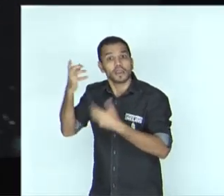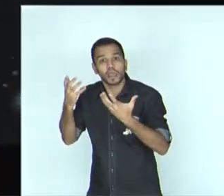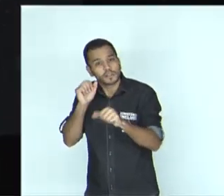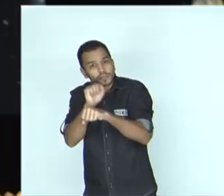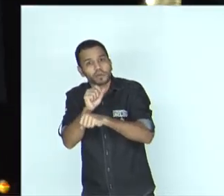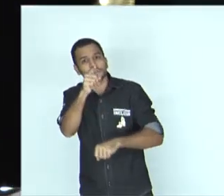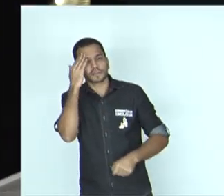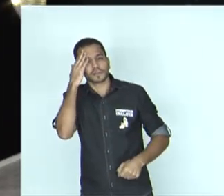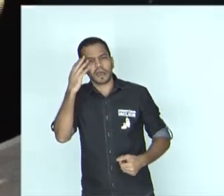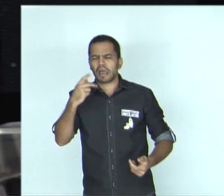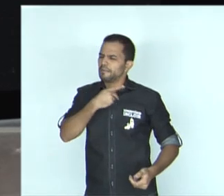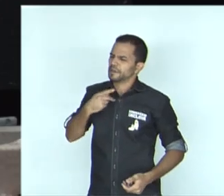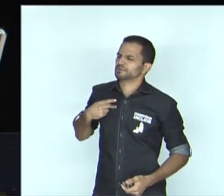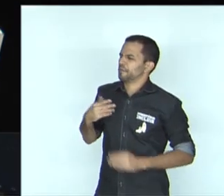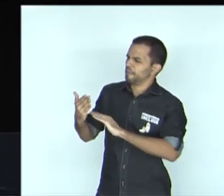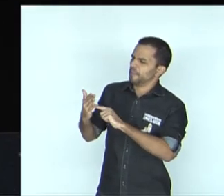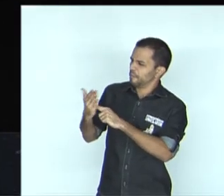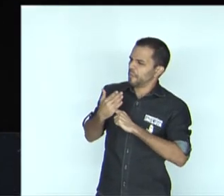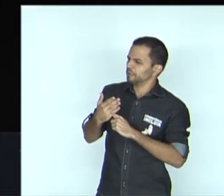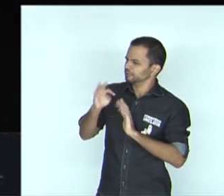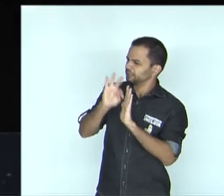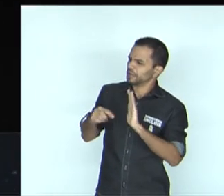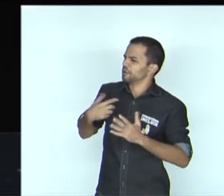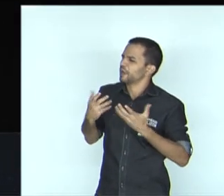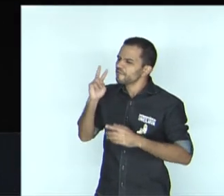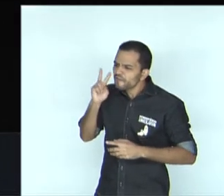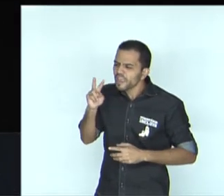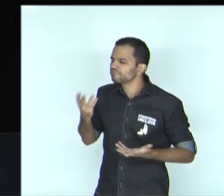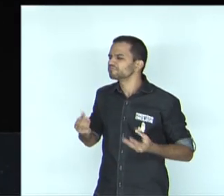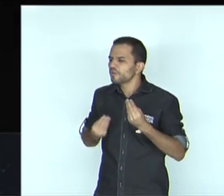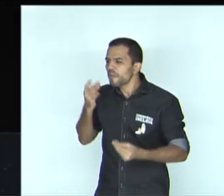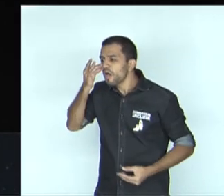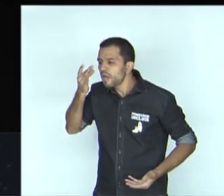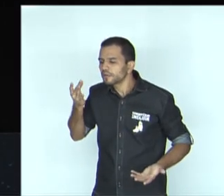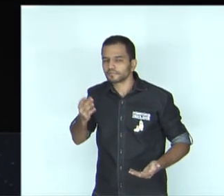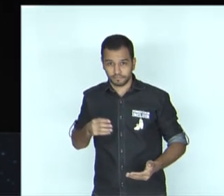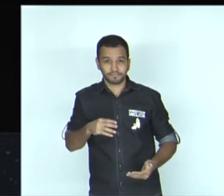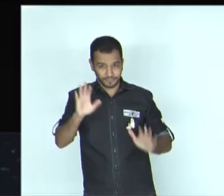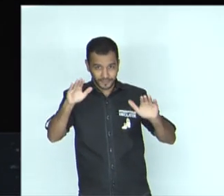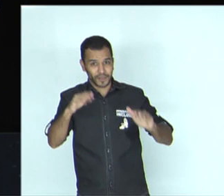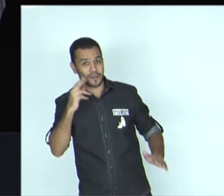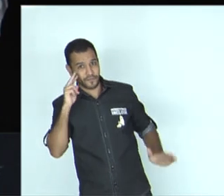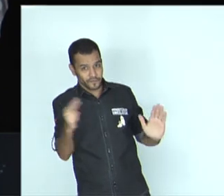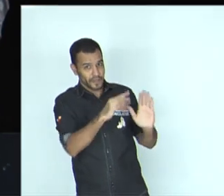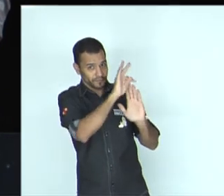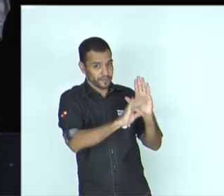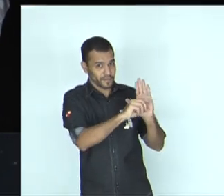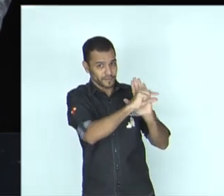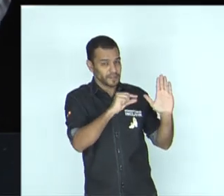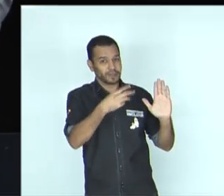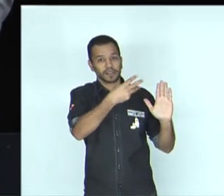Ah, pastor, mostra isso no texto. Dá uma olhada só. No versículo 32, ele diz